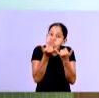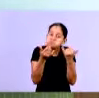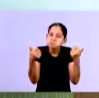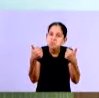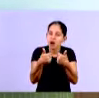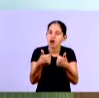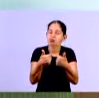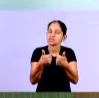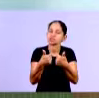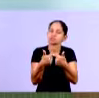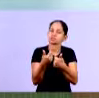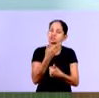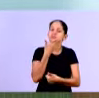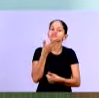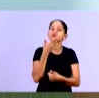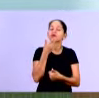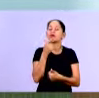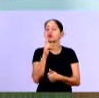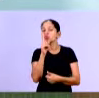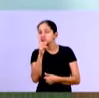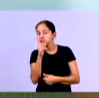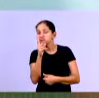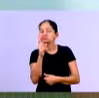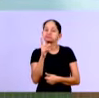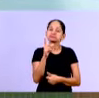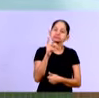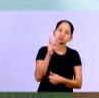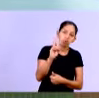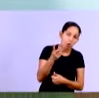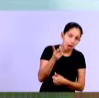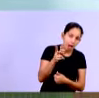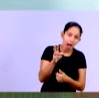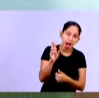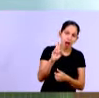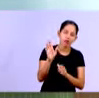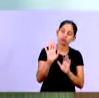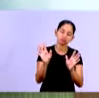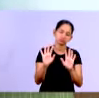que vão variar ali R$ 1, R$ 2, alguns centavos, ok?